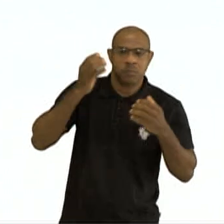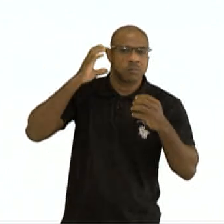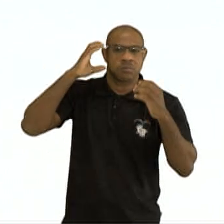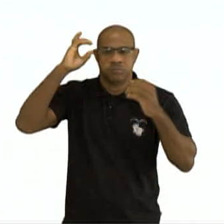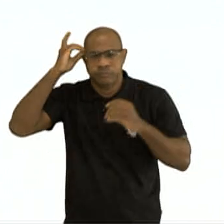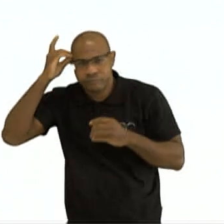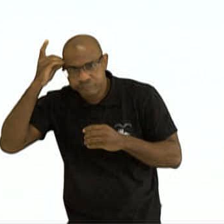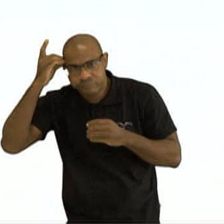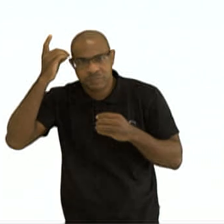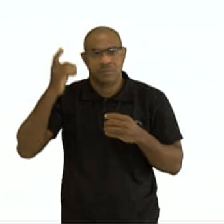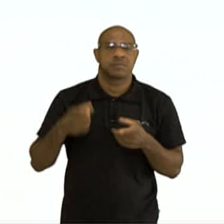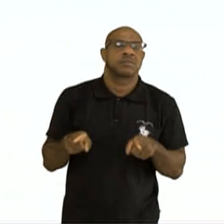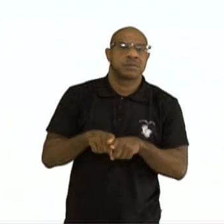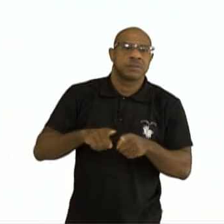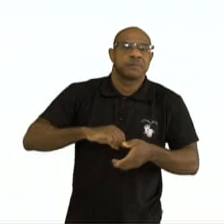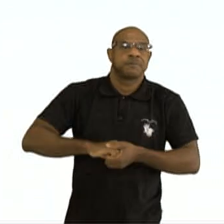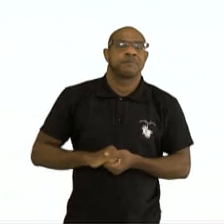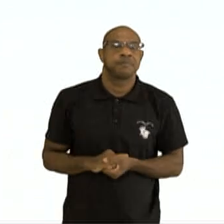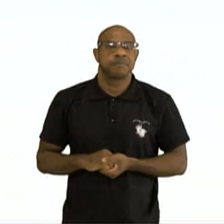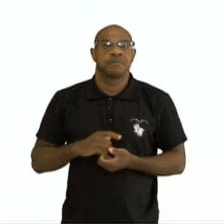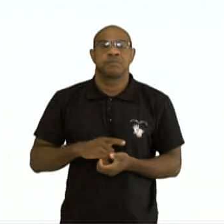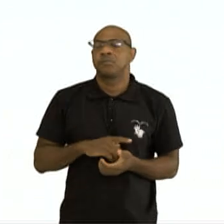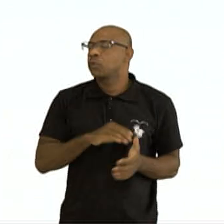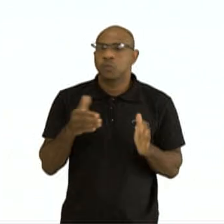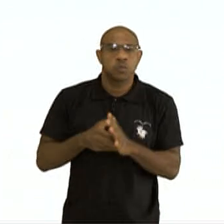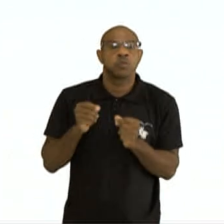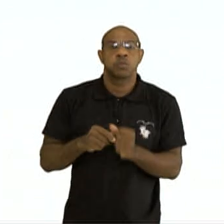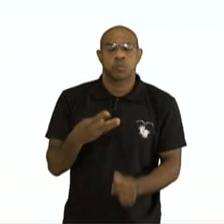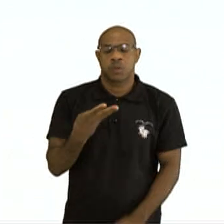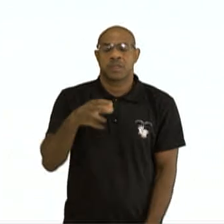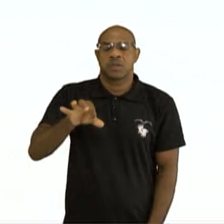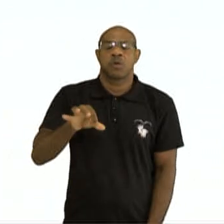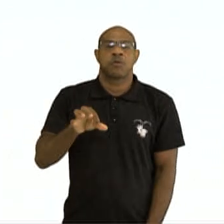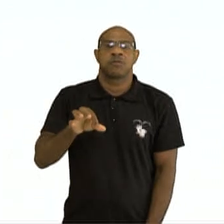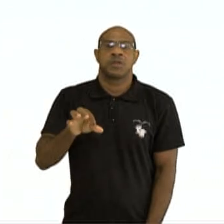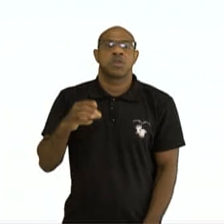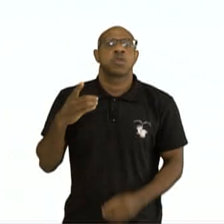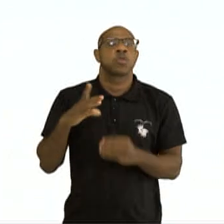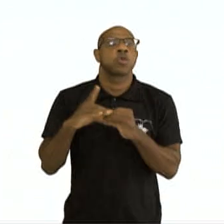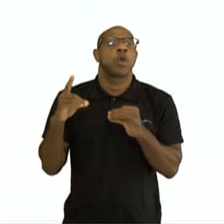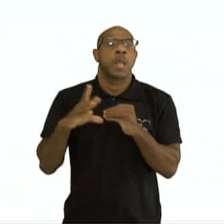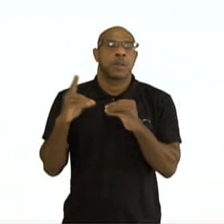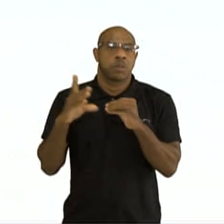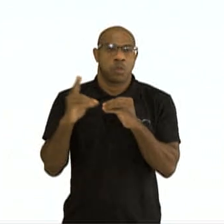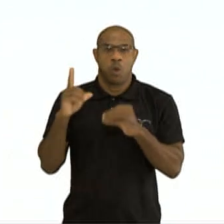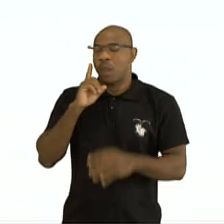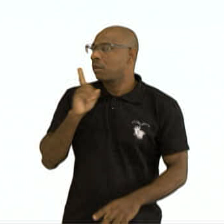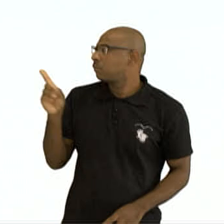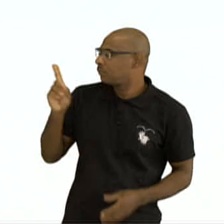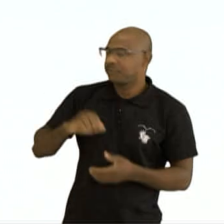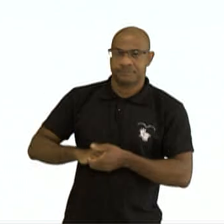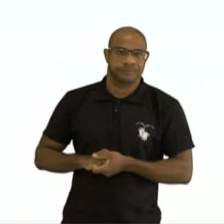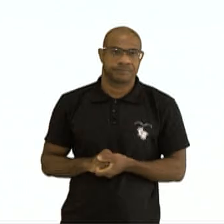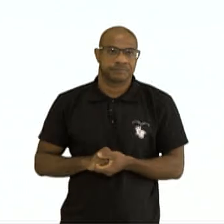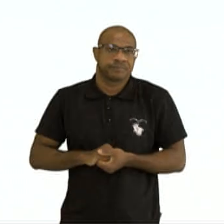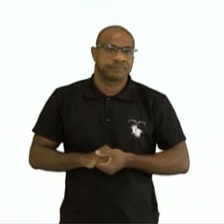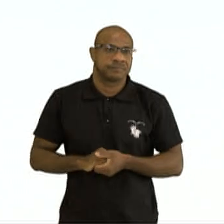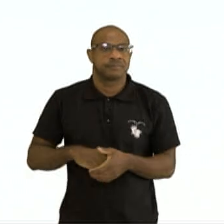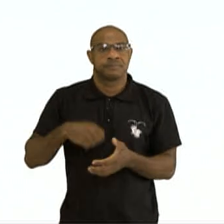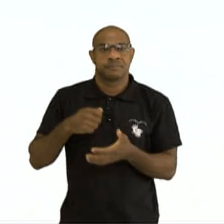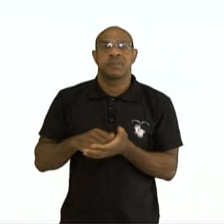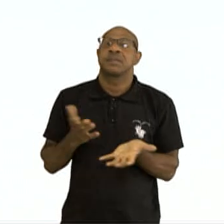de equipamentos também. Tudo isso por $49, tá? Daí ele fala que os profissionais eles são certificados, são